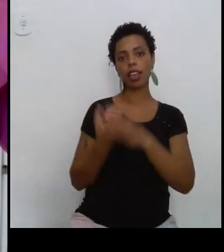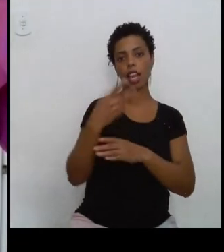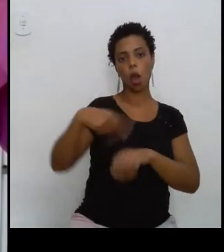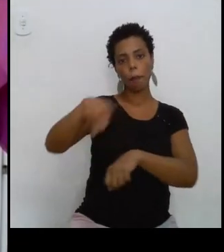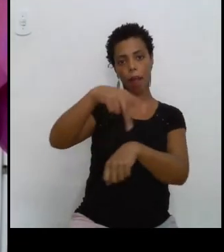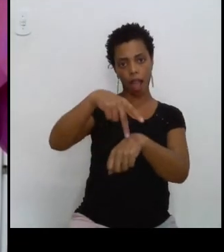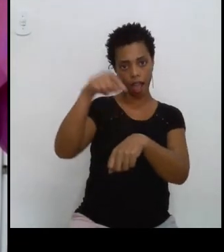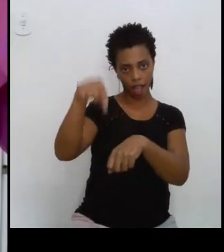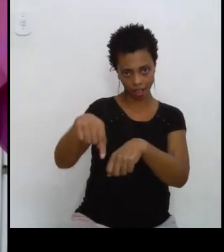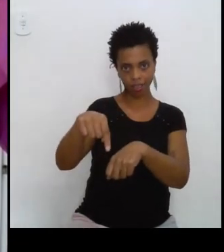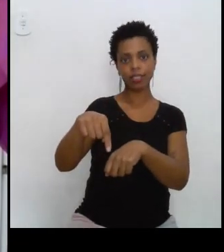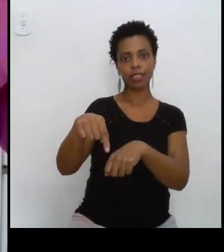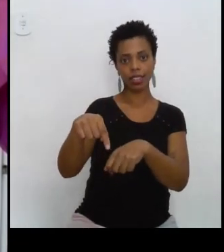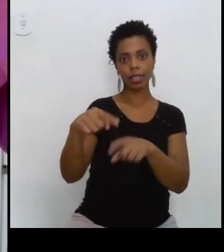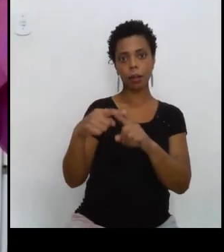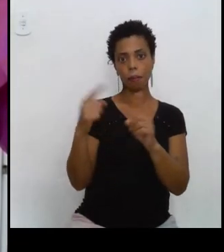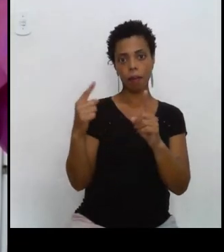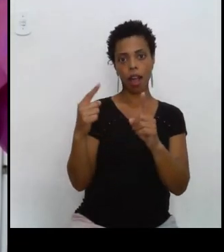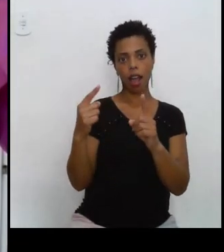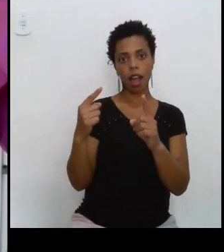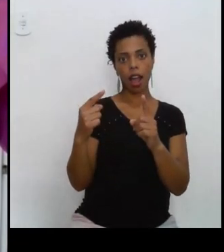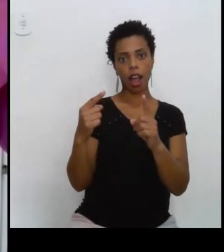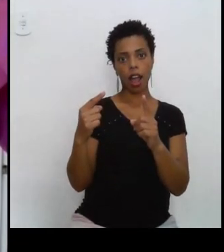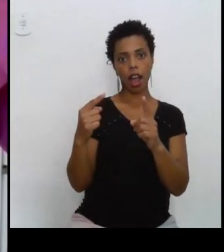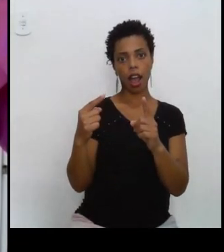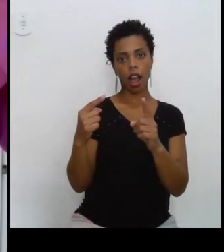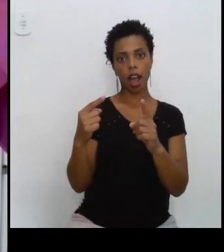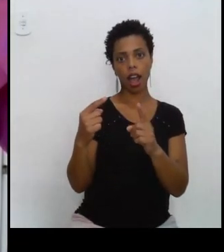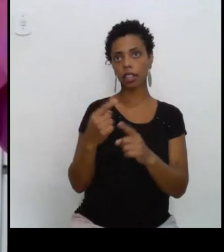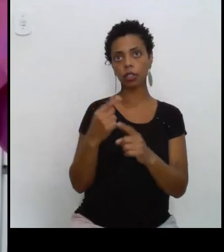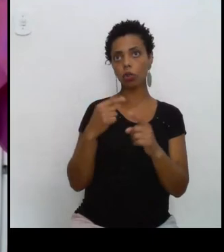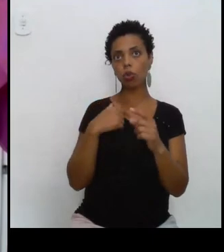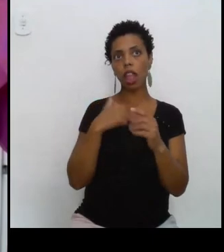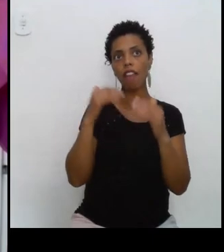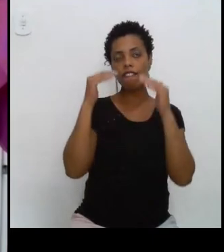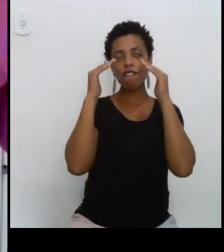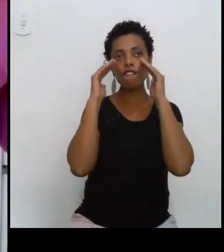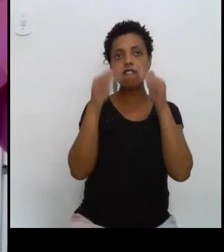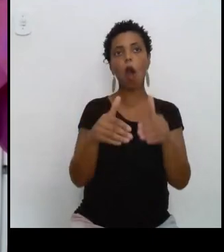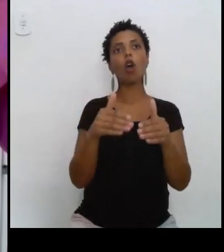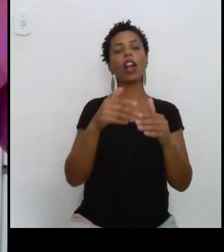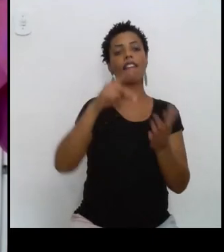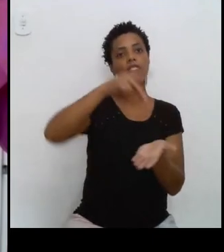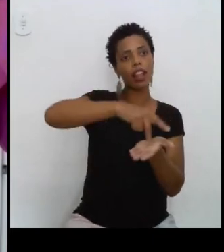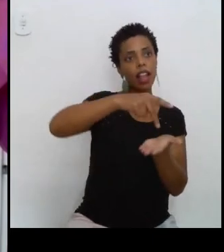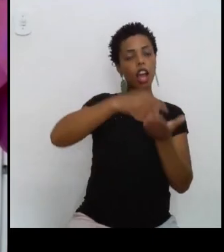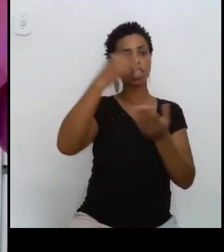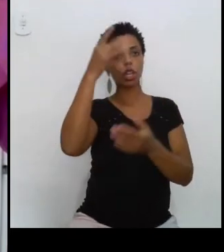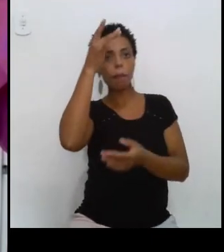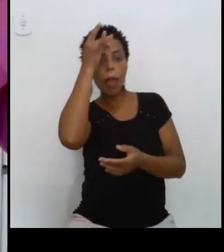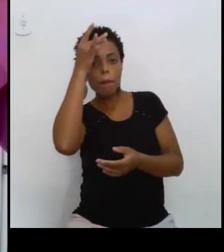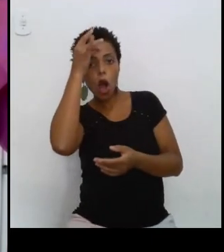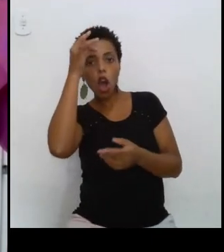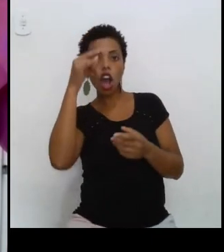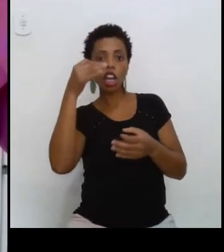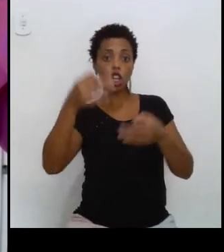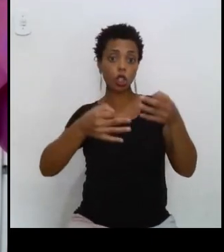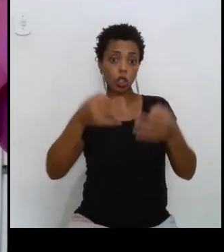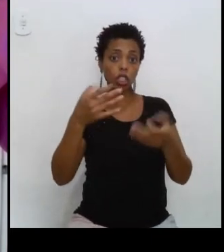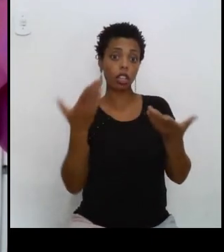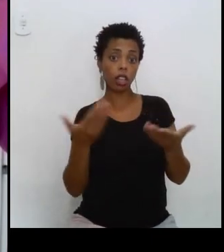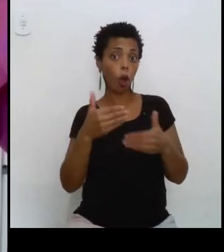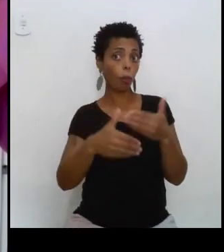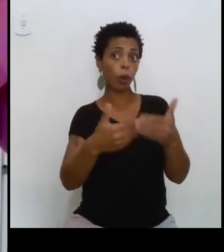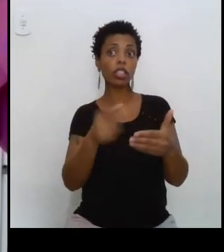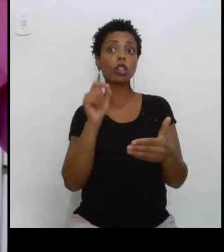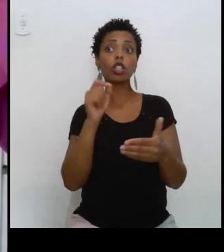né sobre a luta de medalha e verdade memória e justiça a gente está falando de um processo onde não se faz reparação histórica